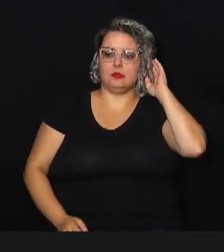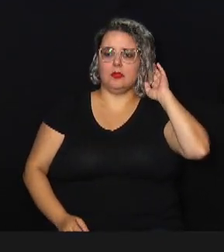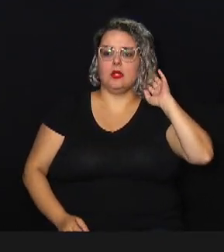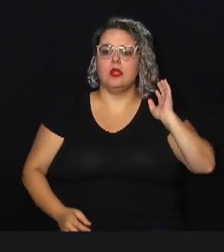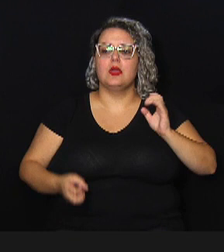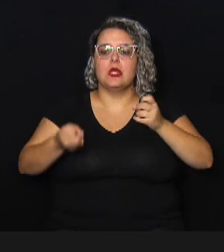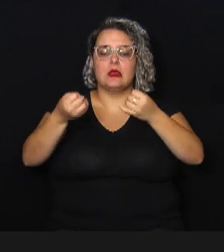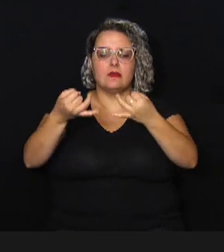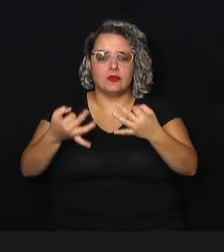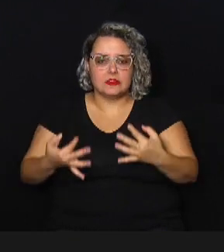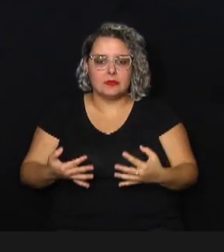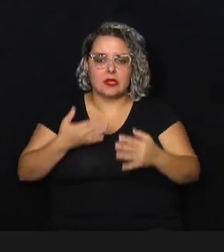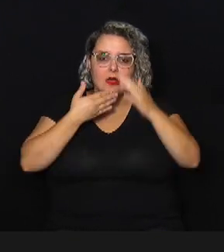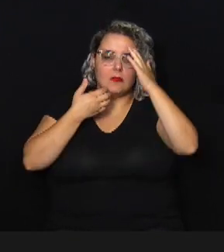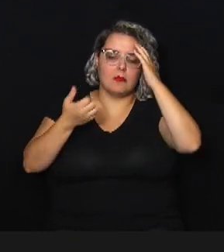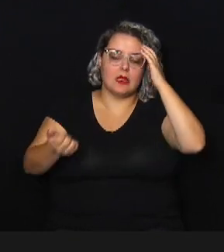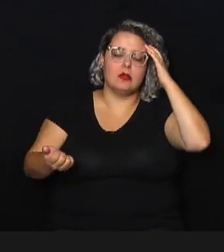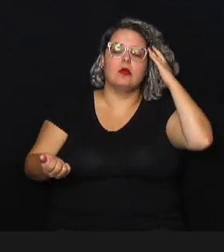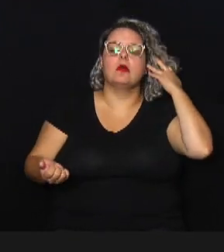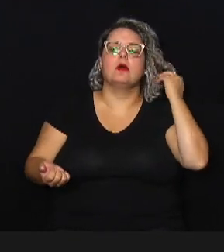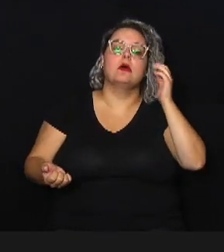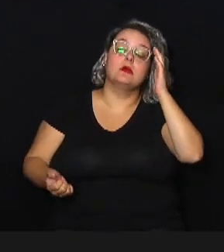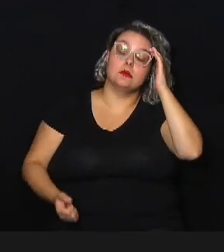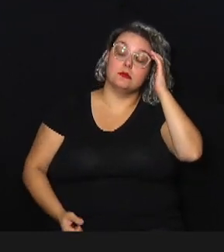vai dividindo esses grandes grupos, tá?